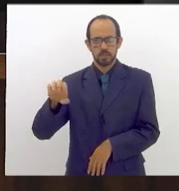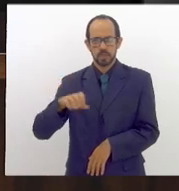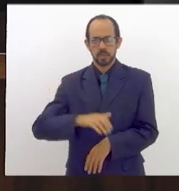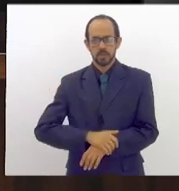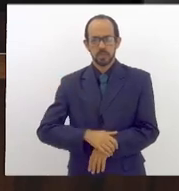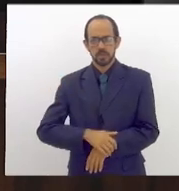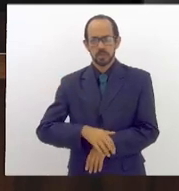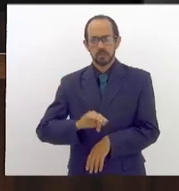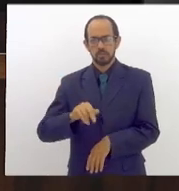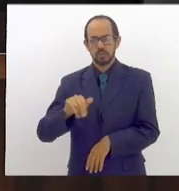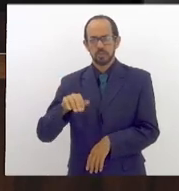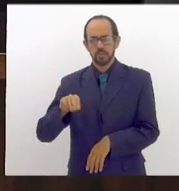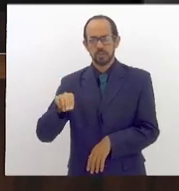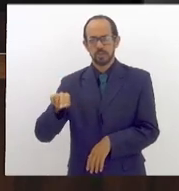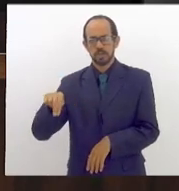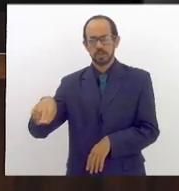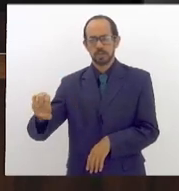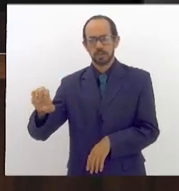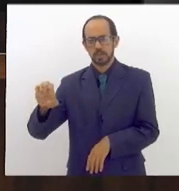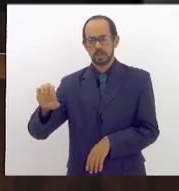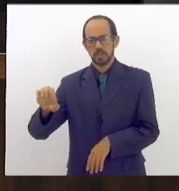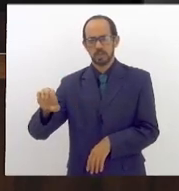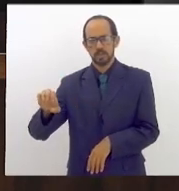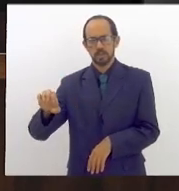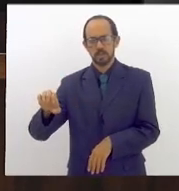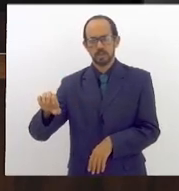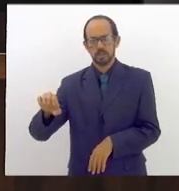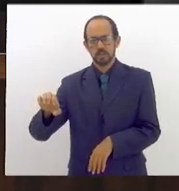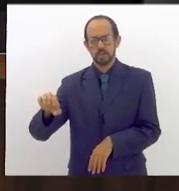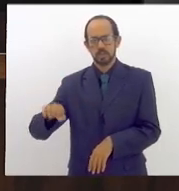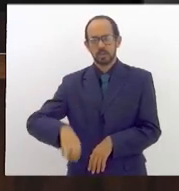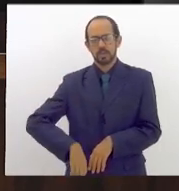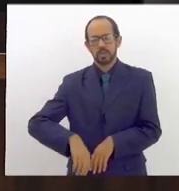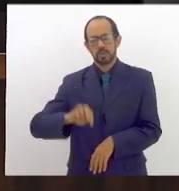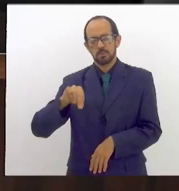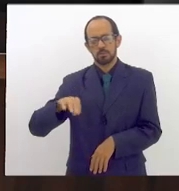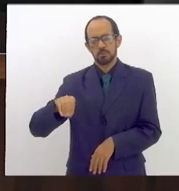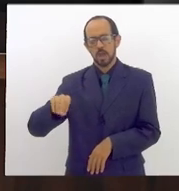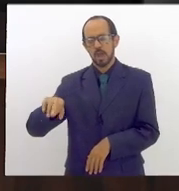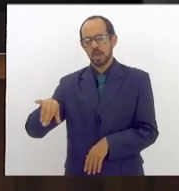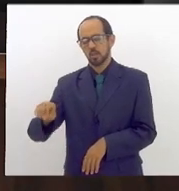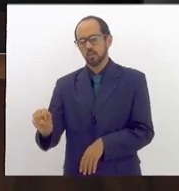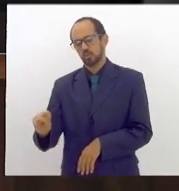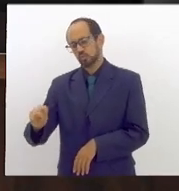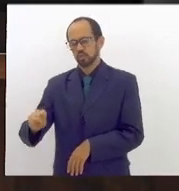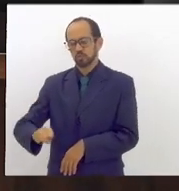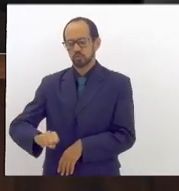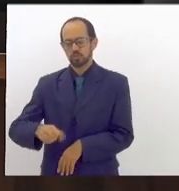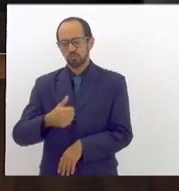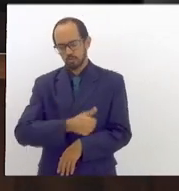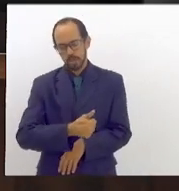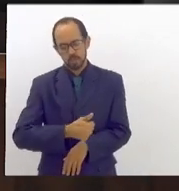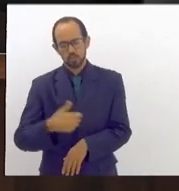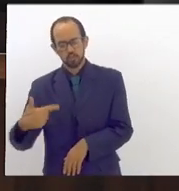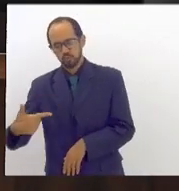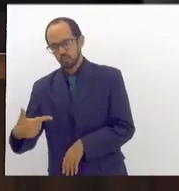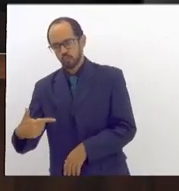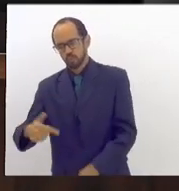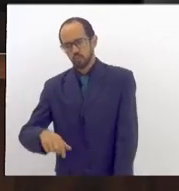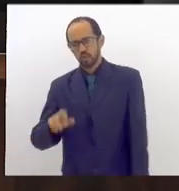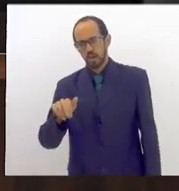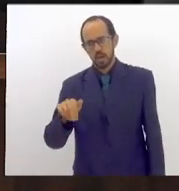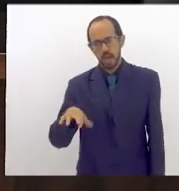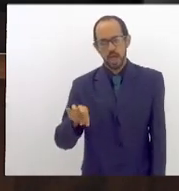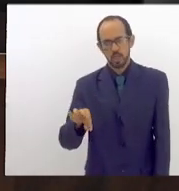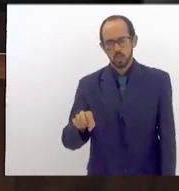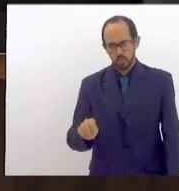deputada Franciane Mota Deputado Marcos Abraão Deputado Marcos Miller Deputado Renato